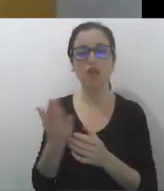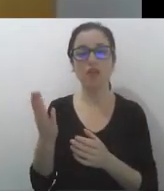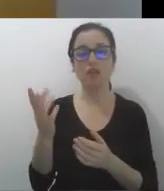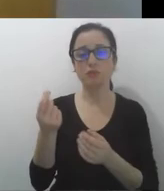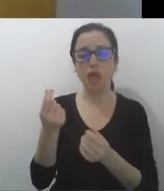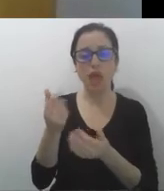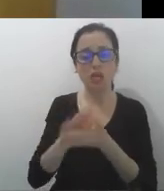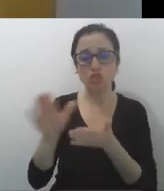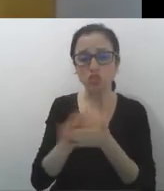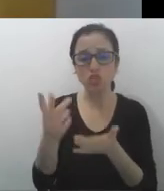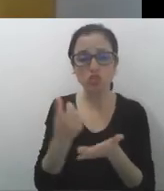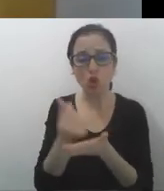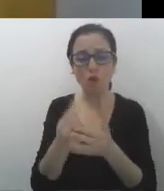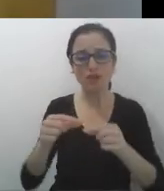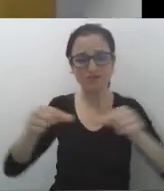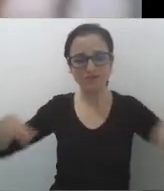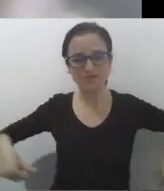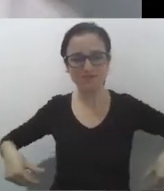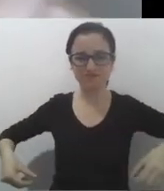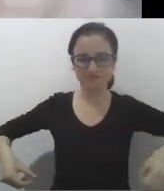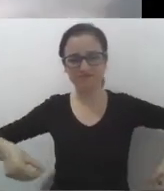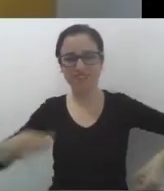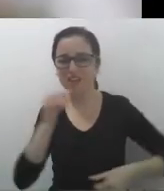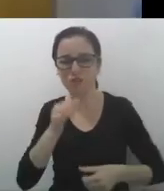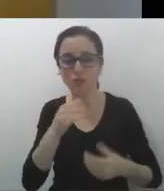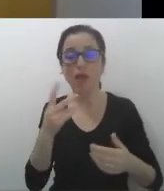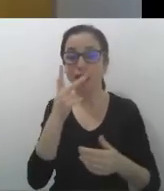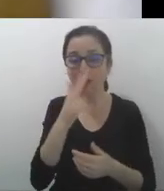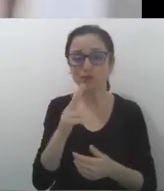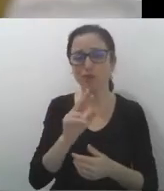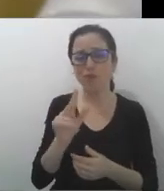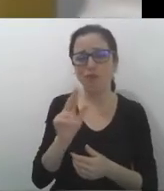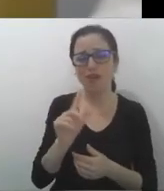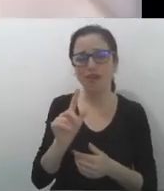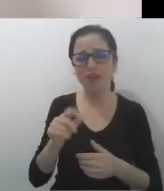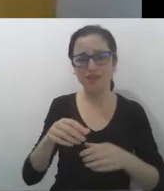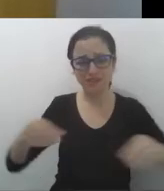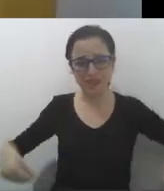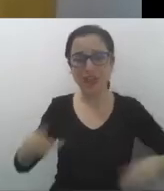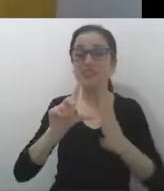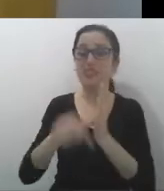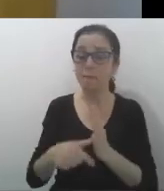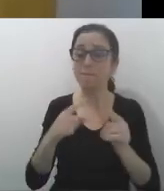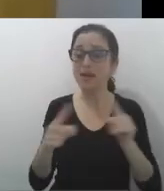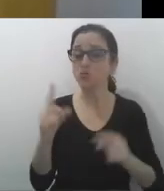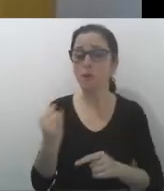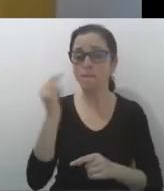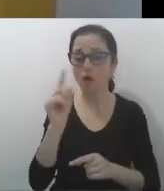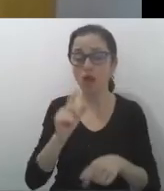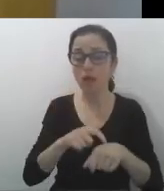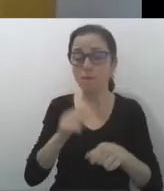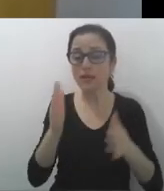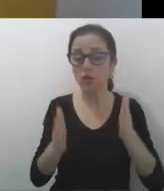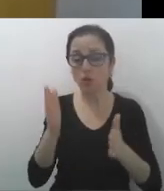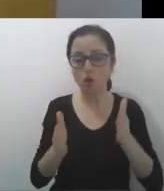bom, torrou-se dinheiro comprando bambolê. Eu acho até que não, acho que os bambolês são posteriores, mas não importa, né? Nesse